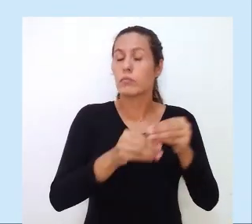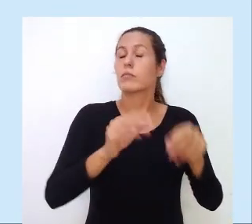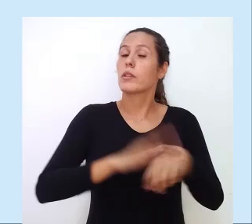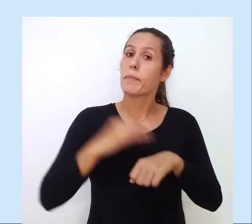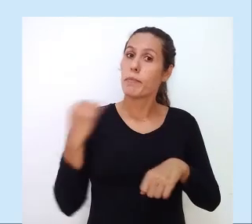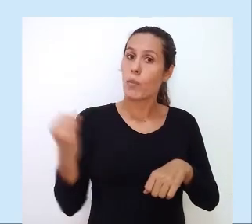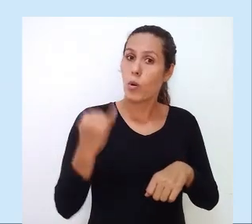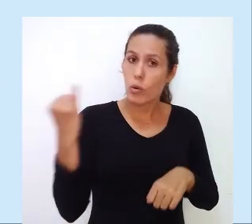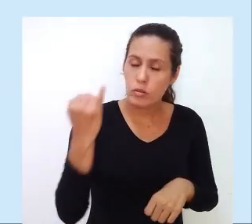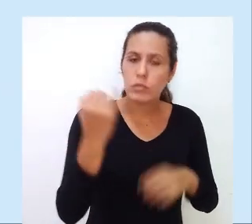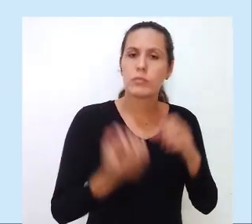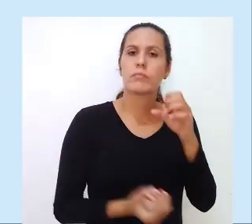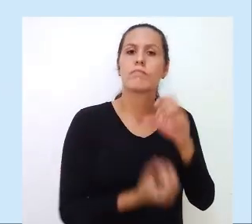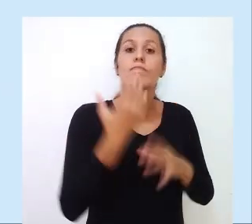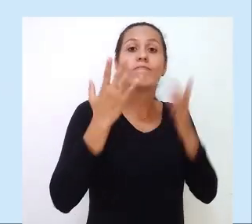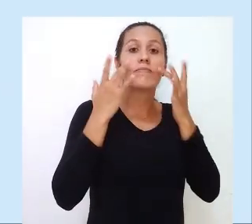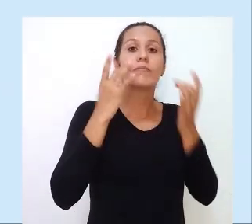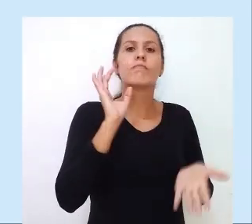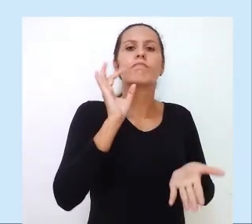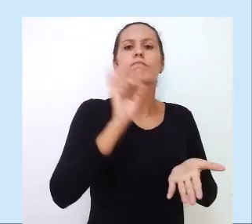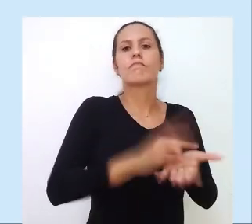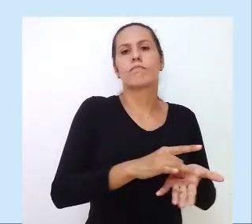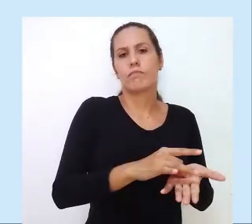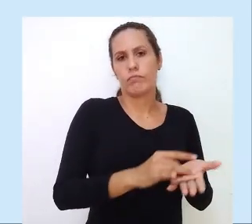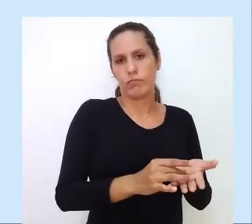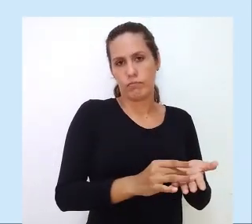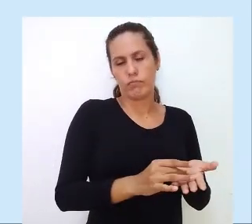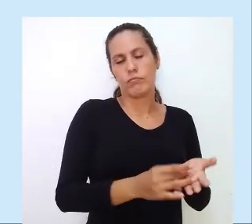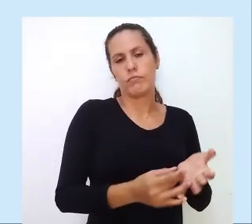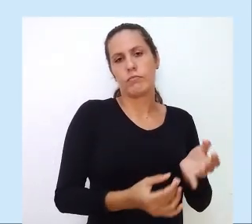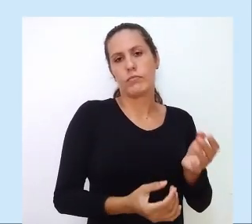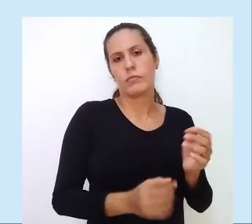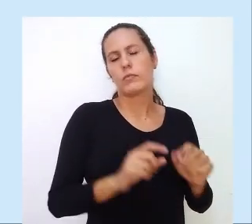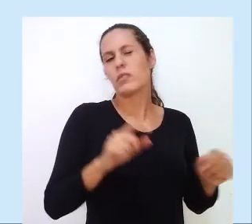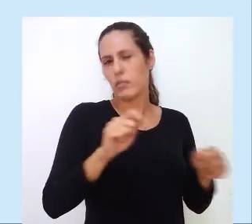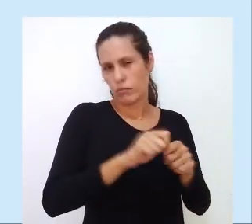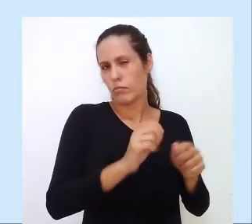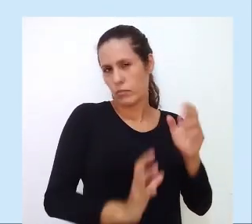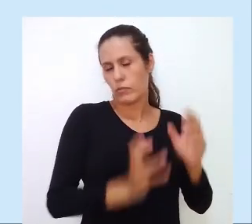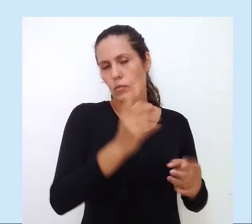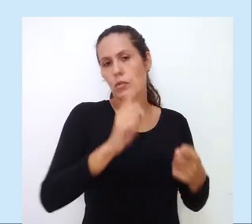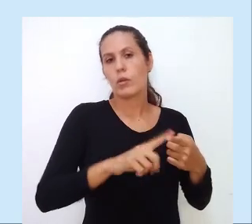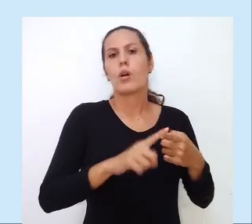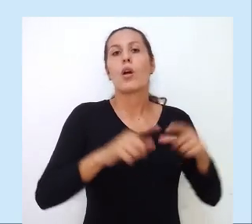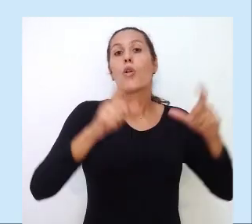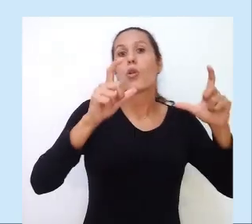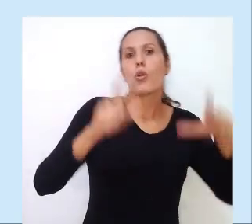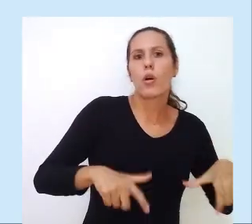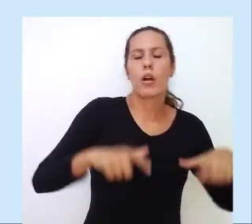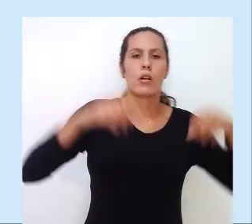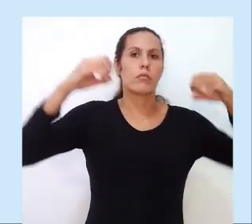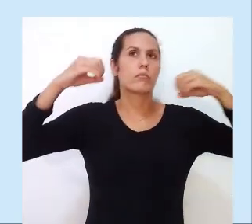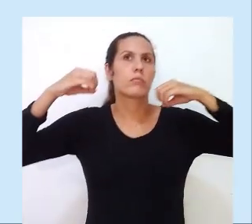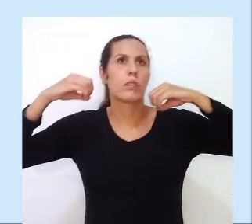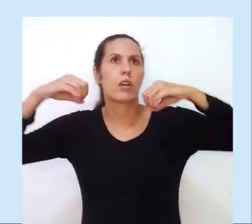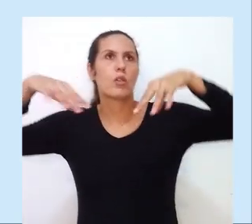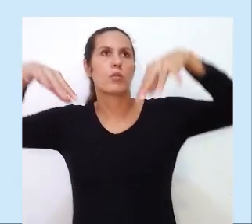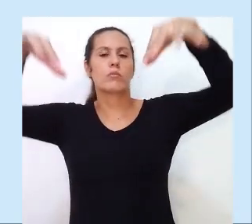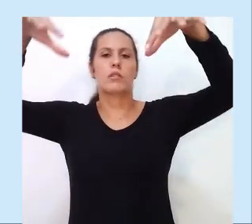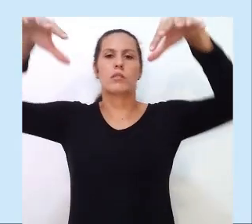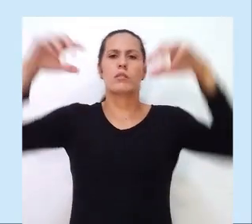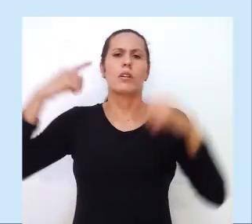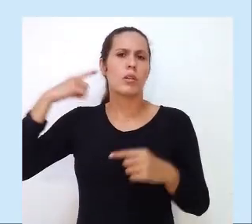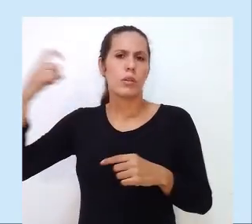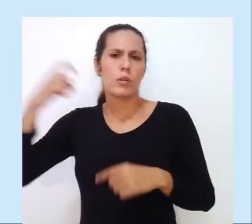que o teatro aconteça, para que o espetáculo seja realizado, né? Que são o cenário, a